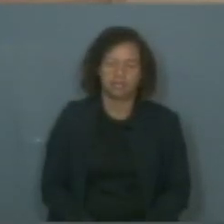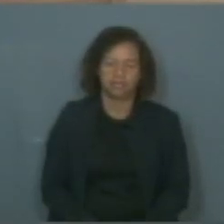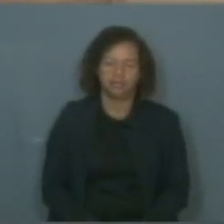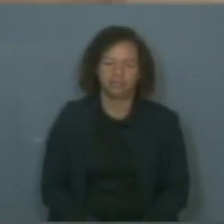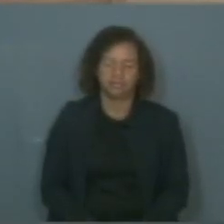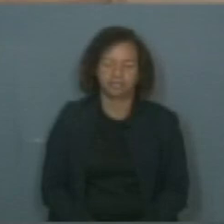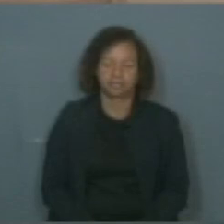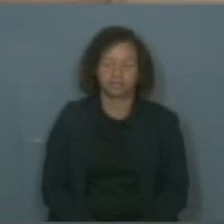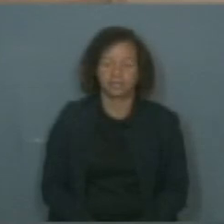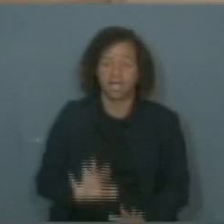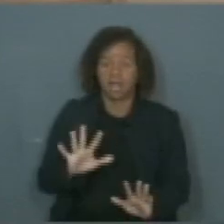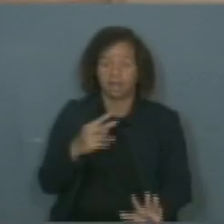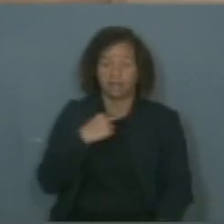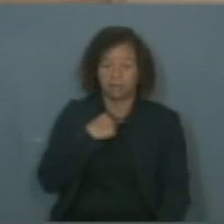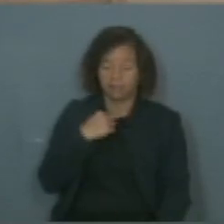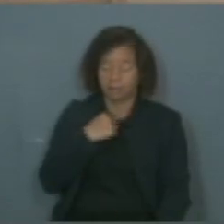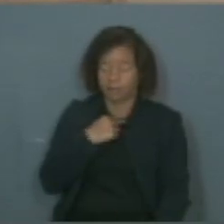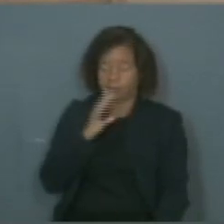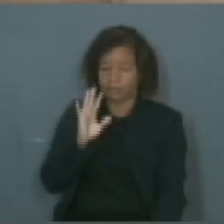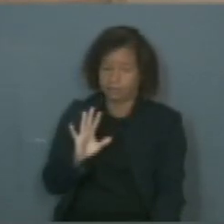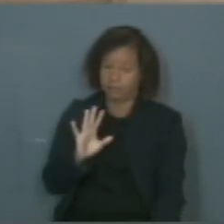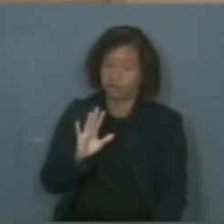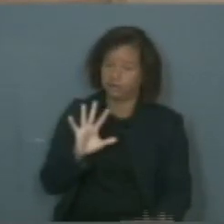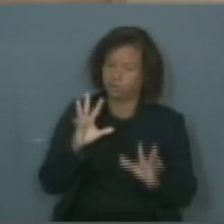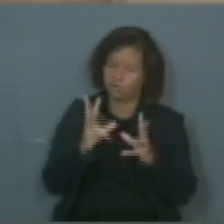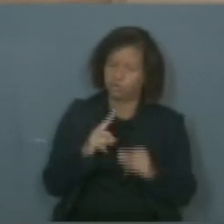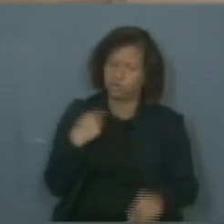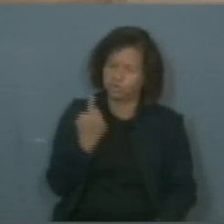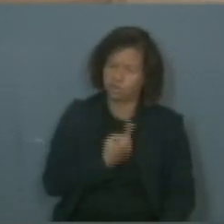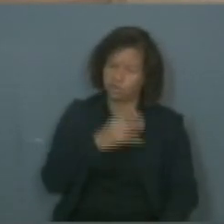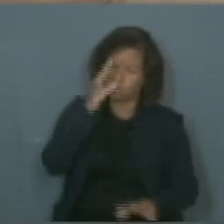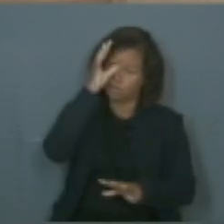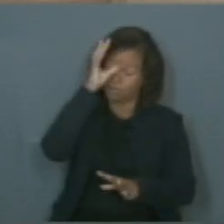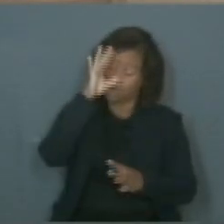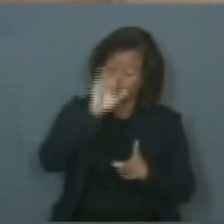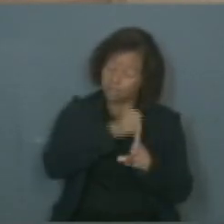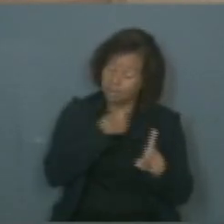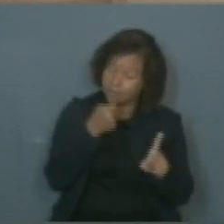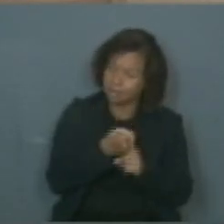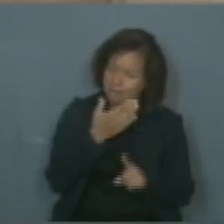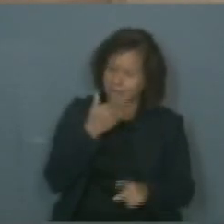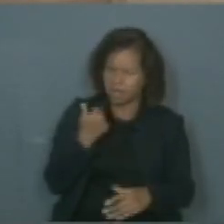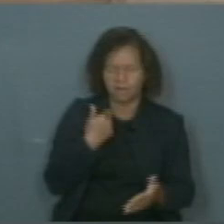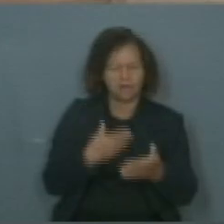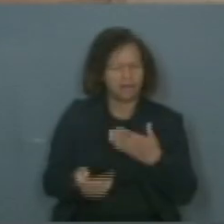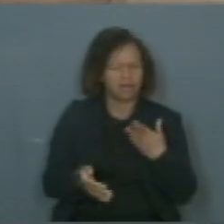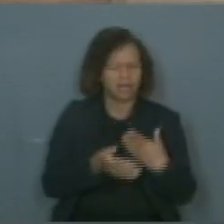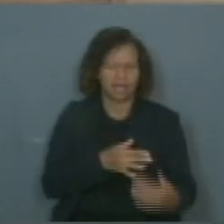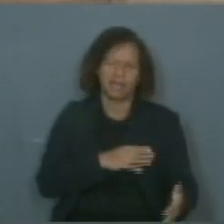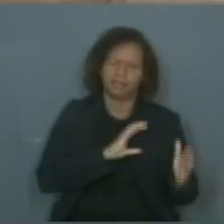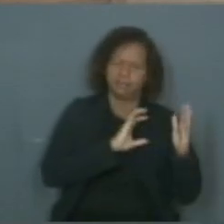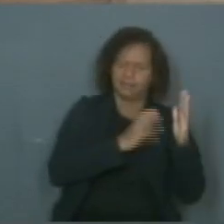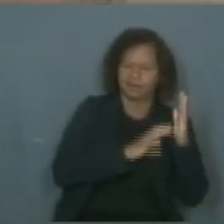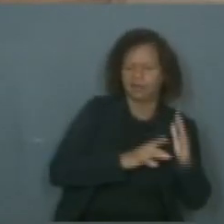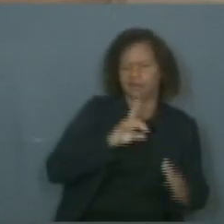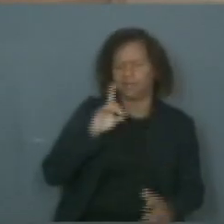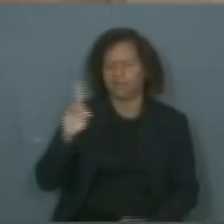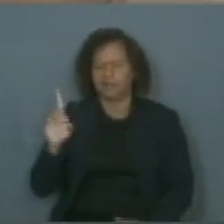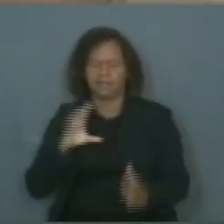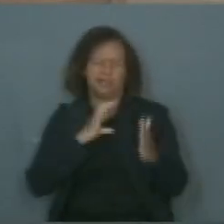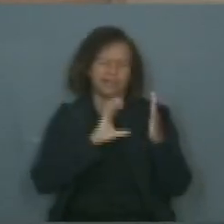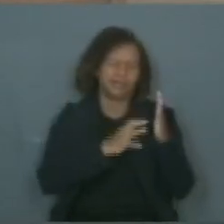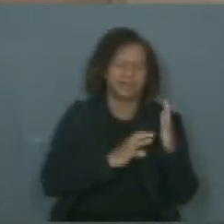O que não se pode, não se deve, para todos nós que queremos uma sociedade melhor. Aqui, seja quem tiver aqui de direita, de esquerda, de cima, de